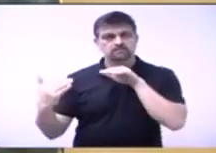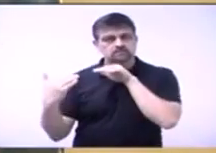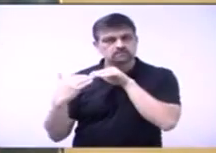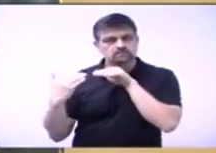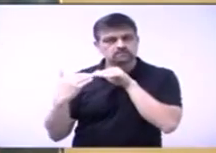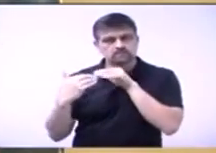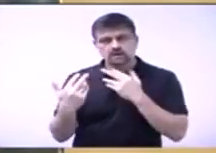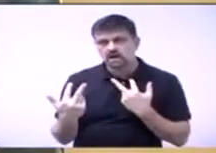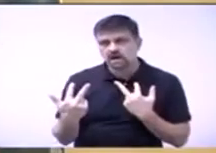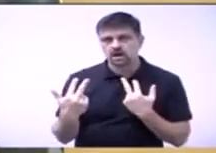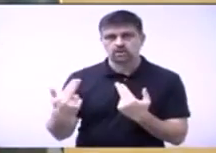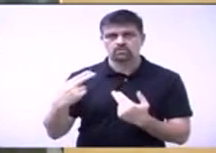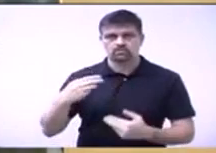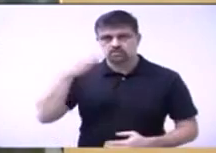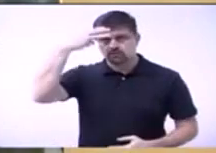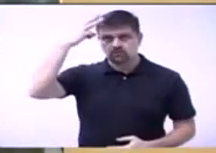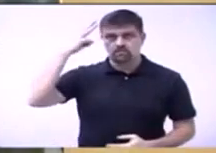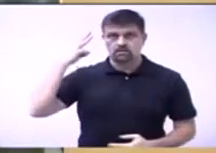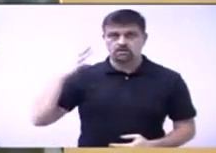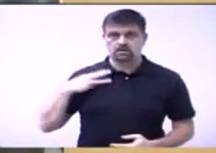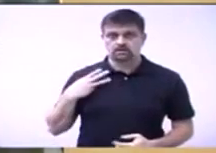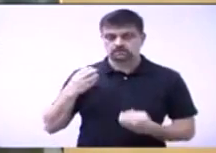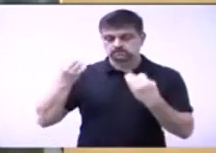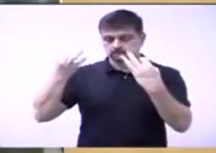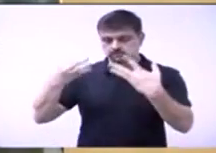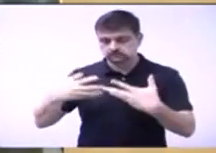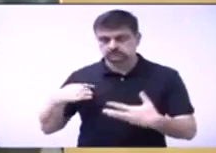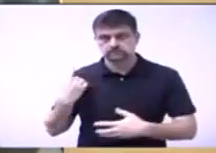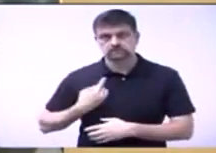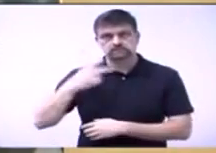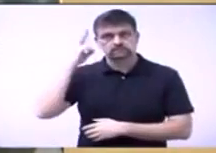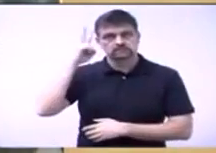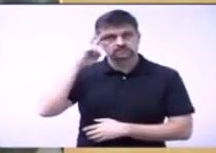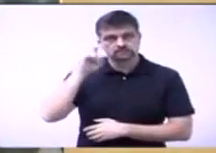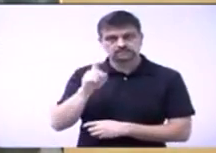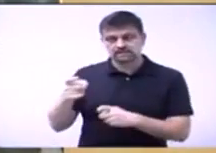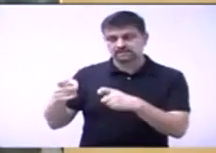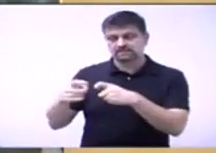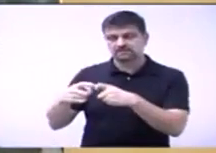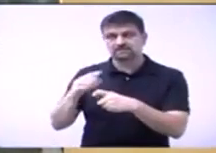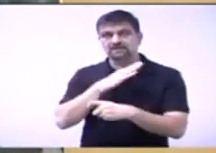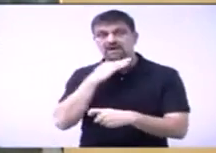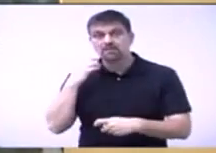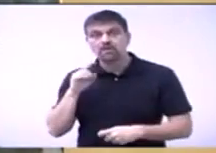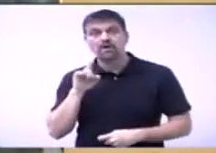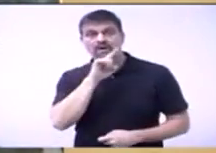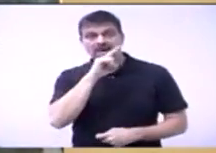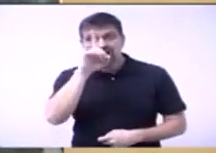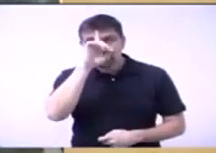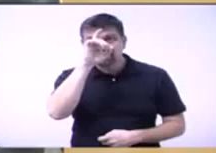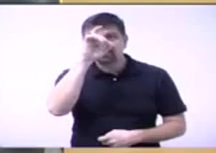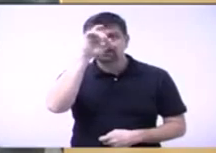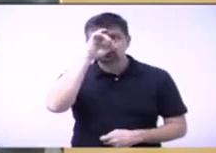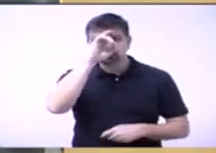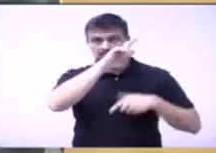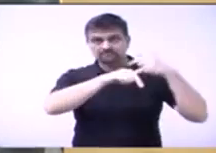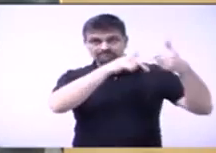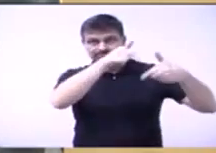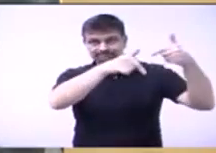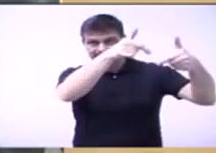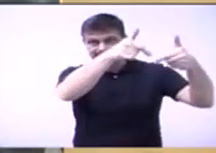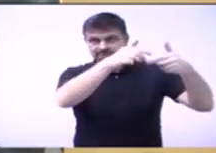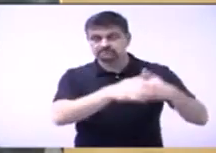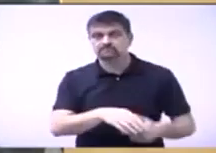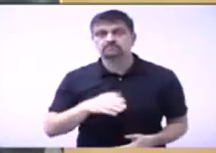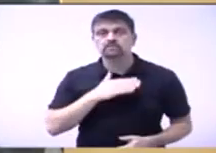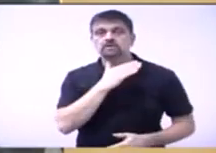ao que a Ângela colocou em relação à perda que nós tivemos hoje, inclusive dentro do próprio Hospital Municipal. Acaba vindo a